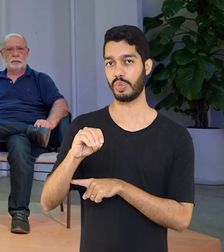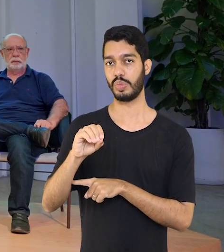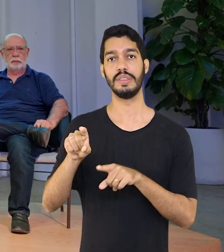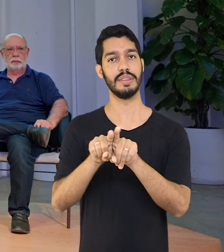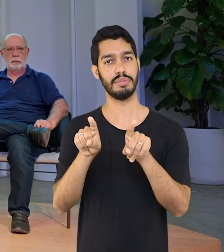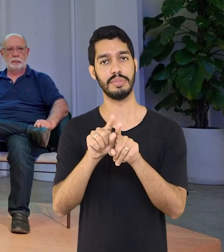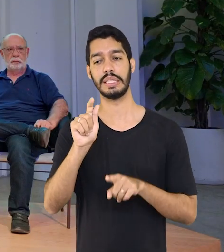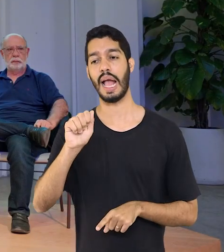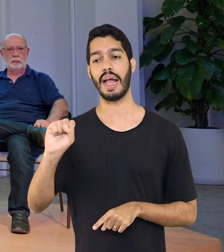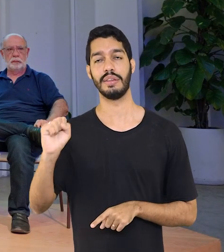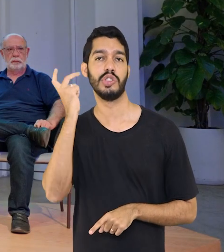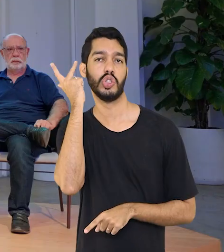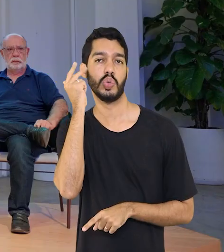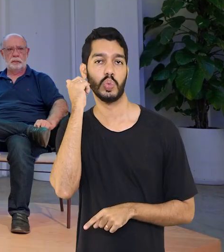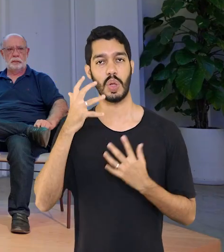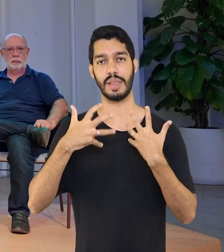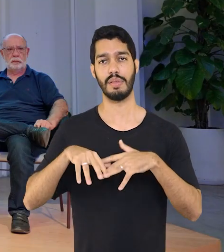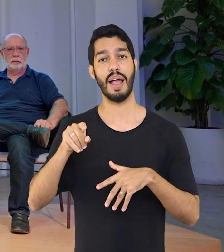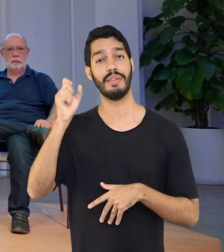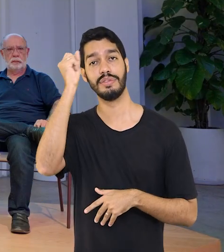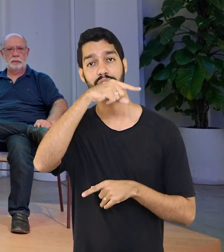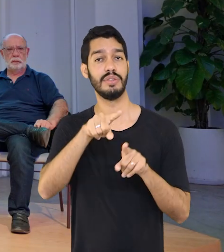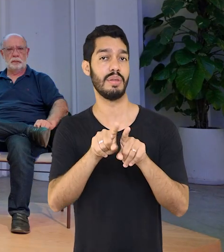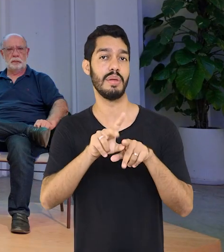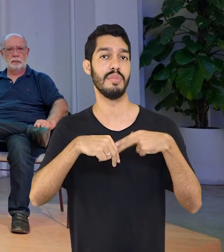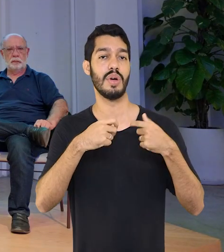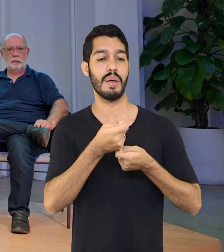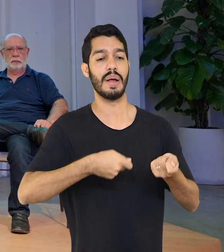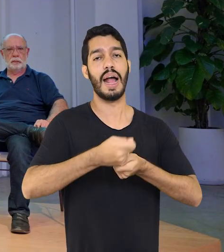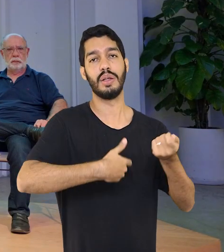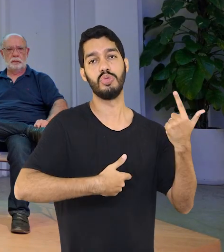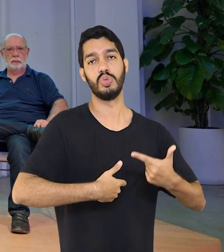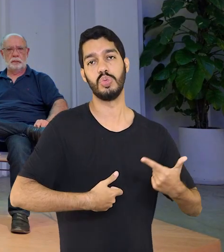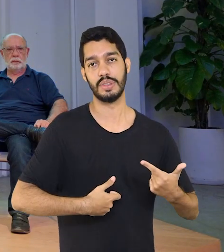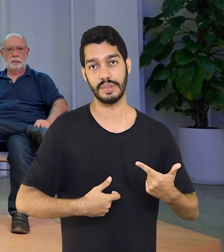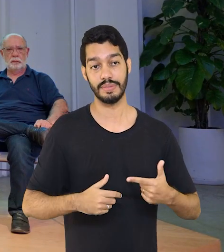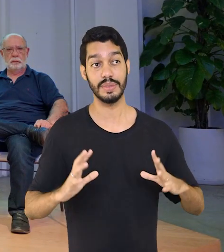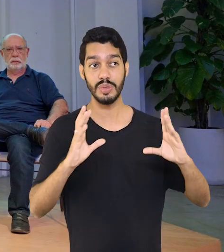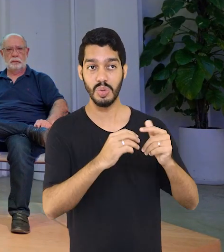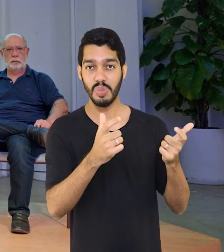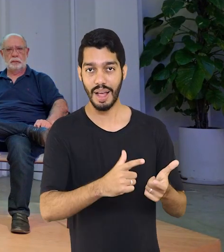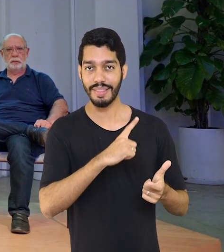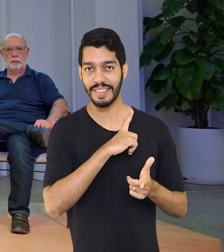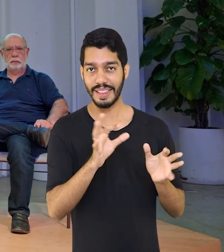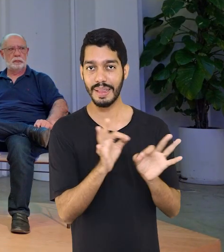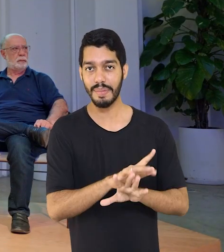natural, é complicado até por conta do mercado secundário, porque não é todo